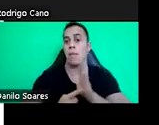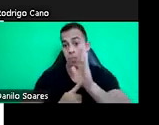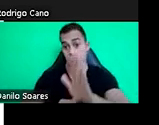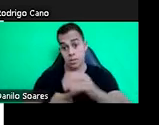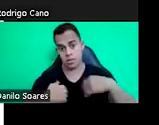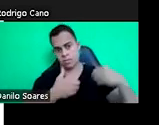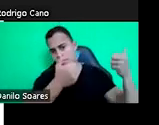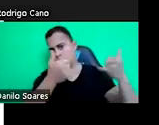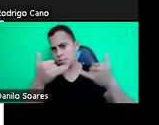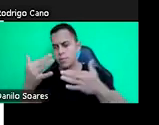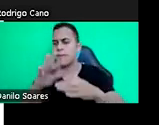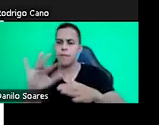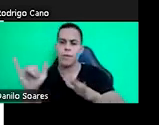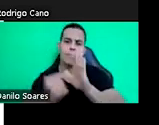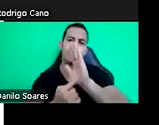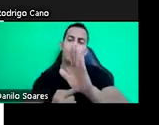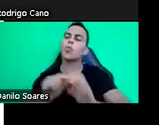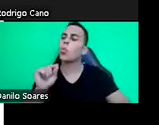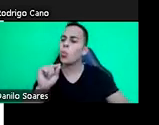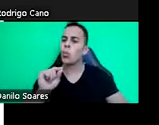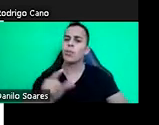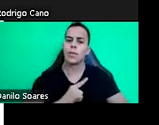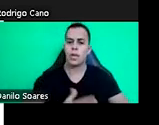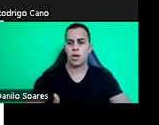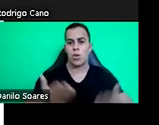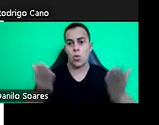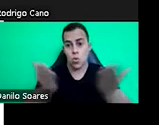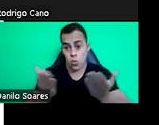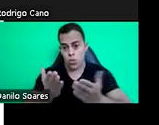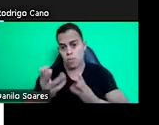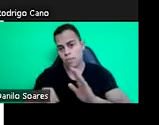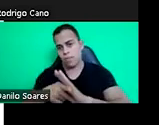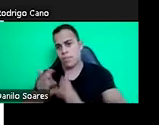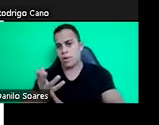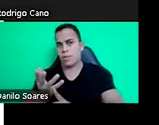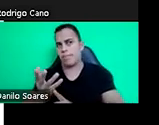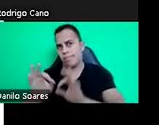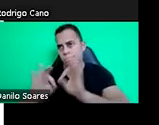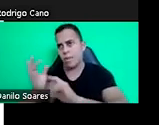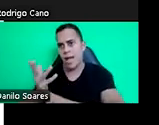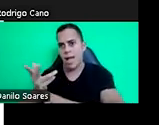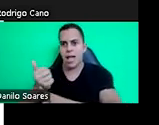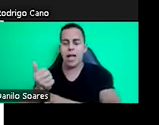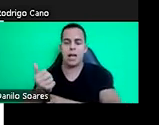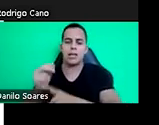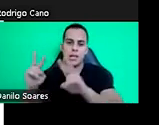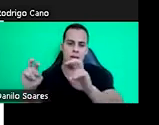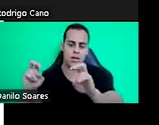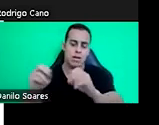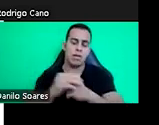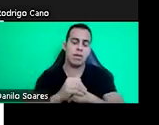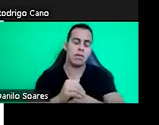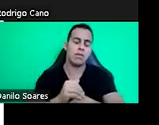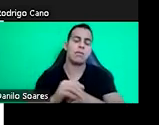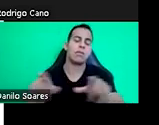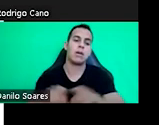para vocês o que a gente tem hoje de estado da arte sobre esse tema e o que a gente vem fazendo